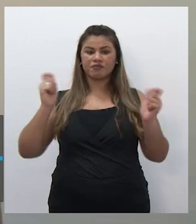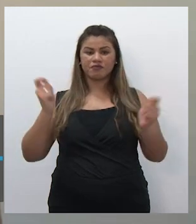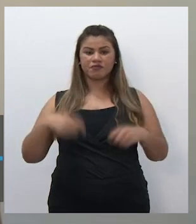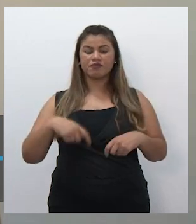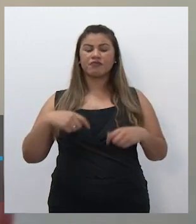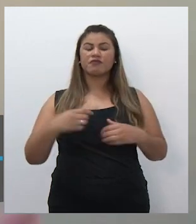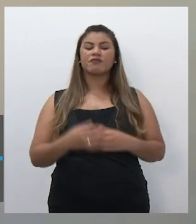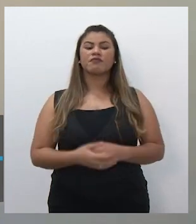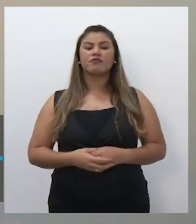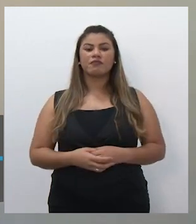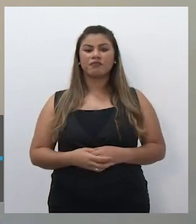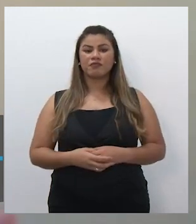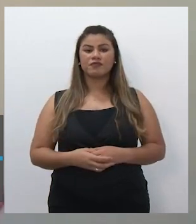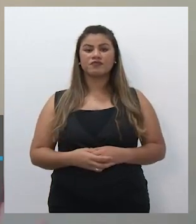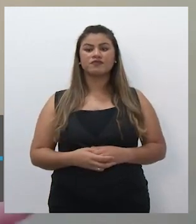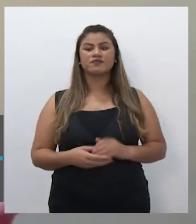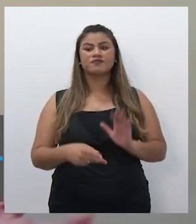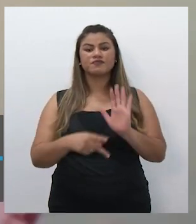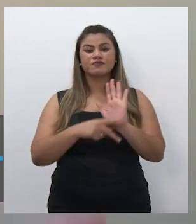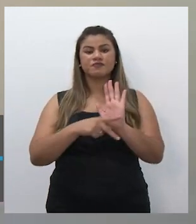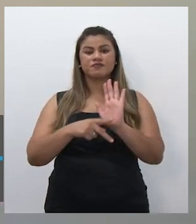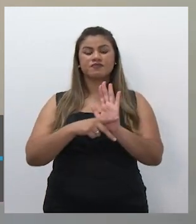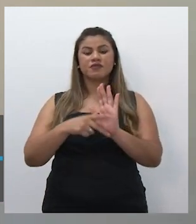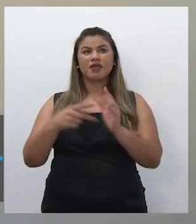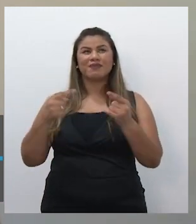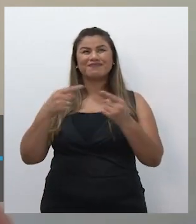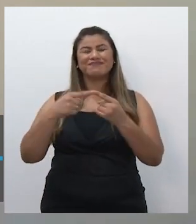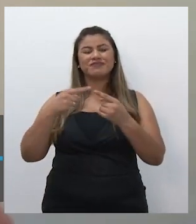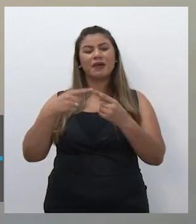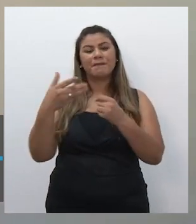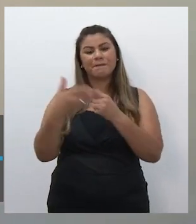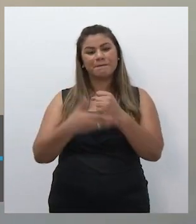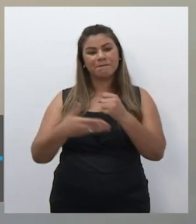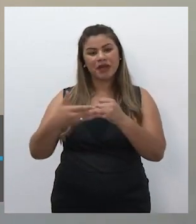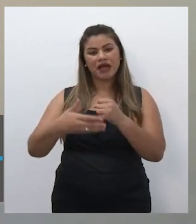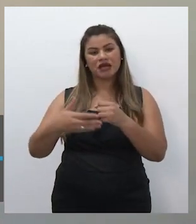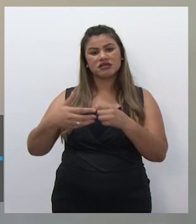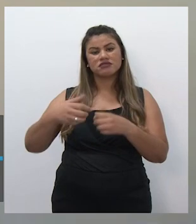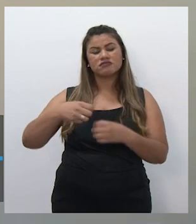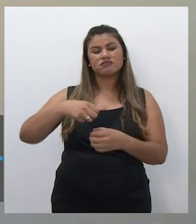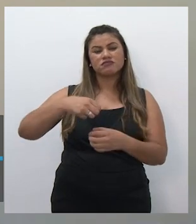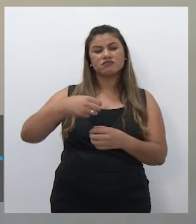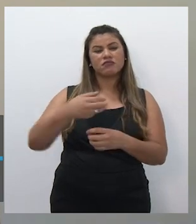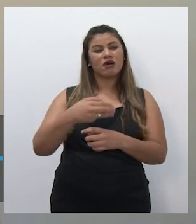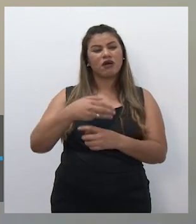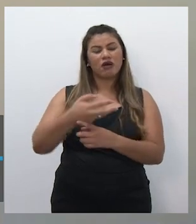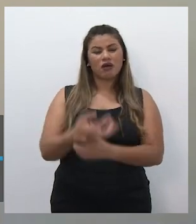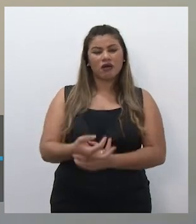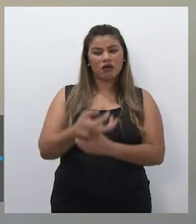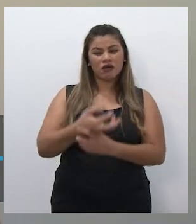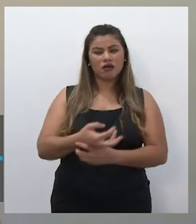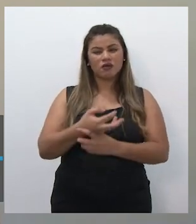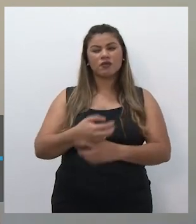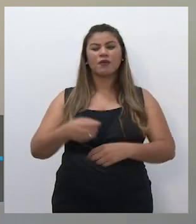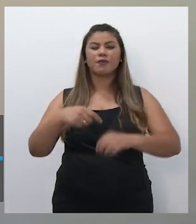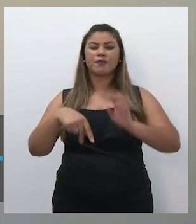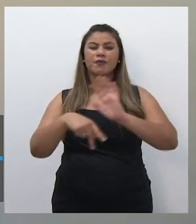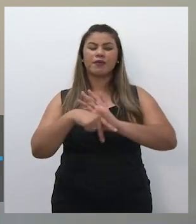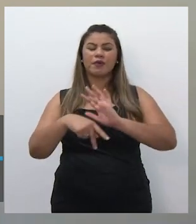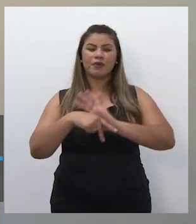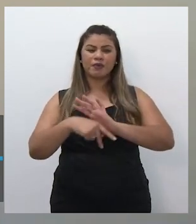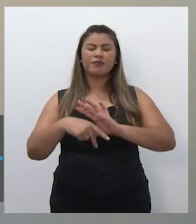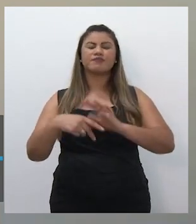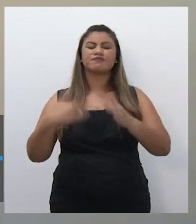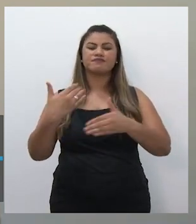lá. Então, esse princípio é que vai ancorar o fazer escolar que vocês vão desenvolver